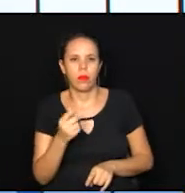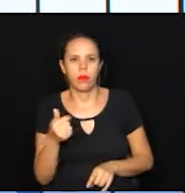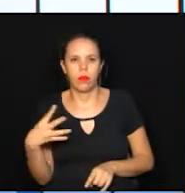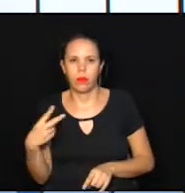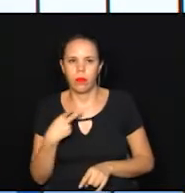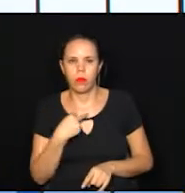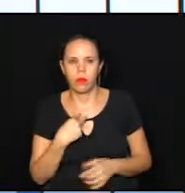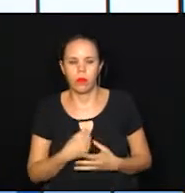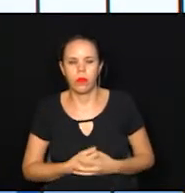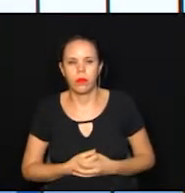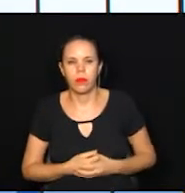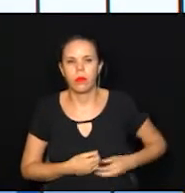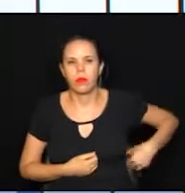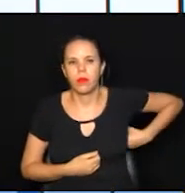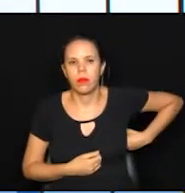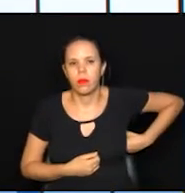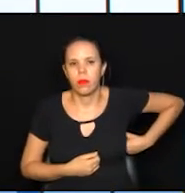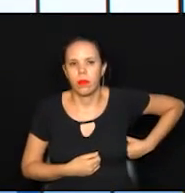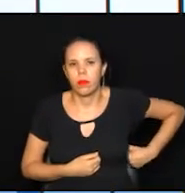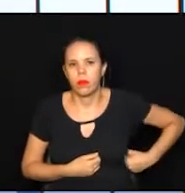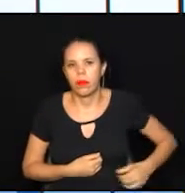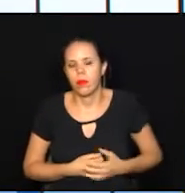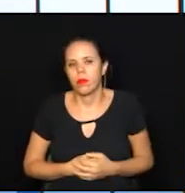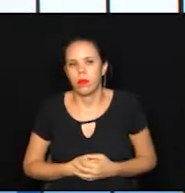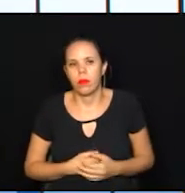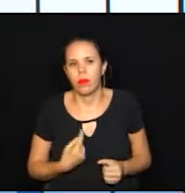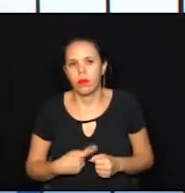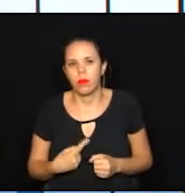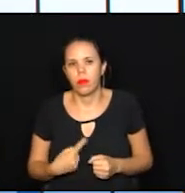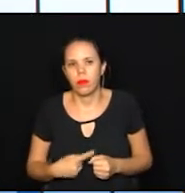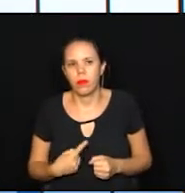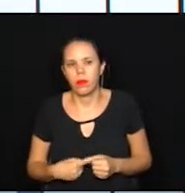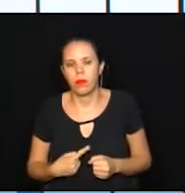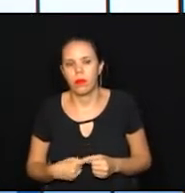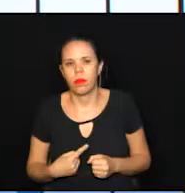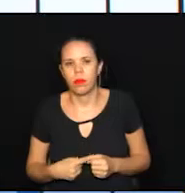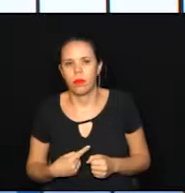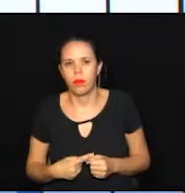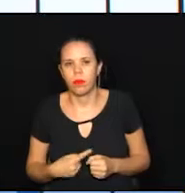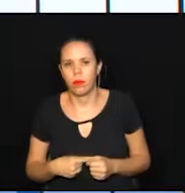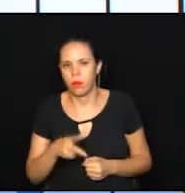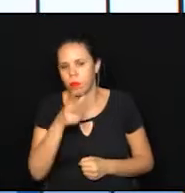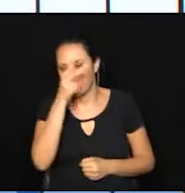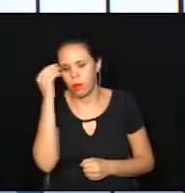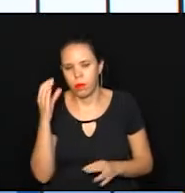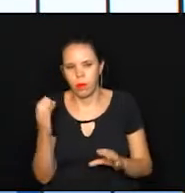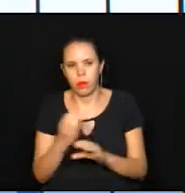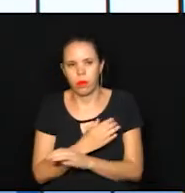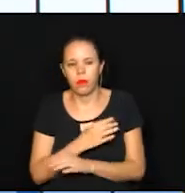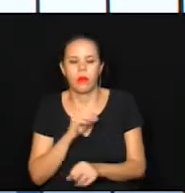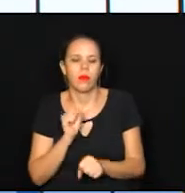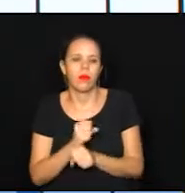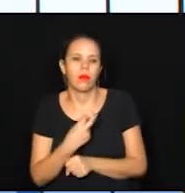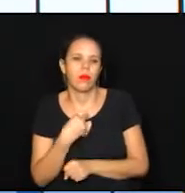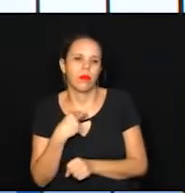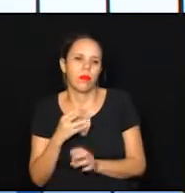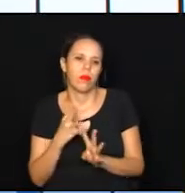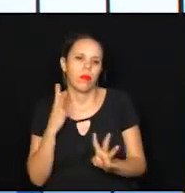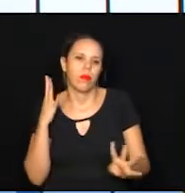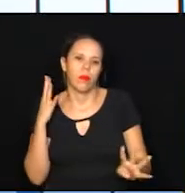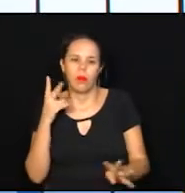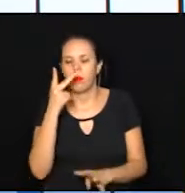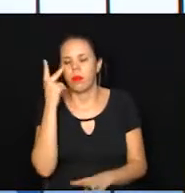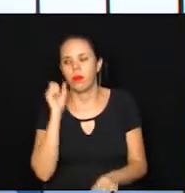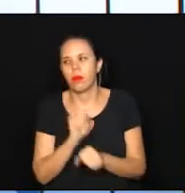214 ocupados. Ou seja, a rede municipal 100%, e a gente está aí com essa fila de espera de pessoas